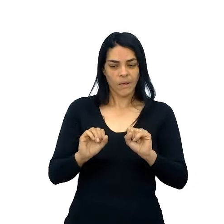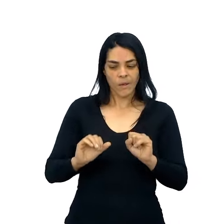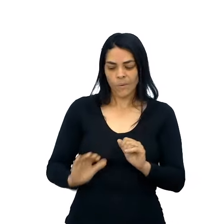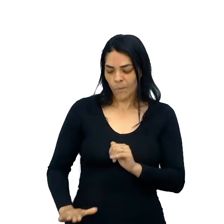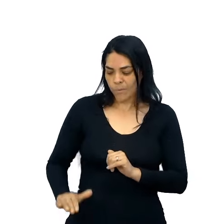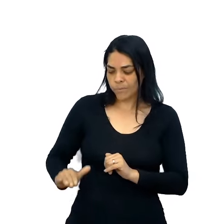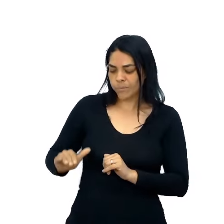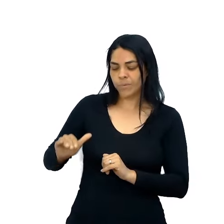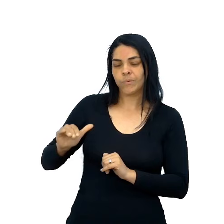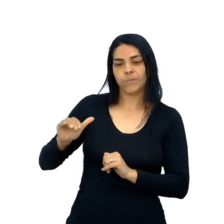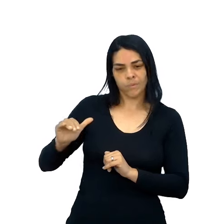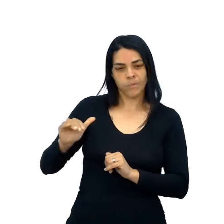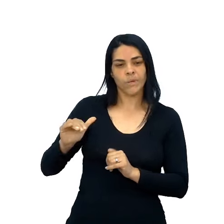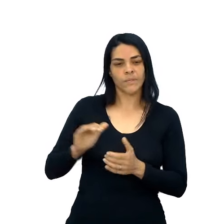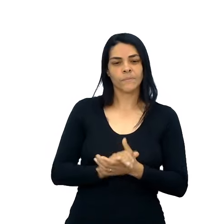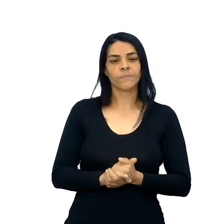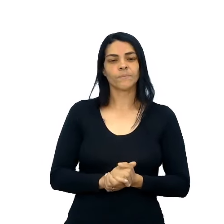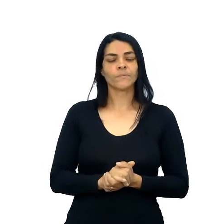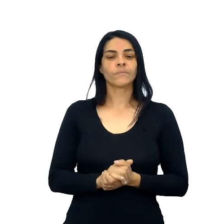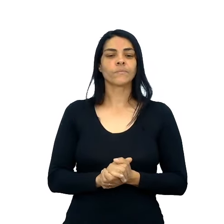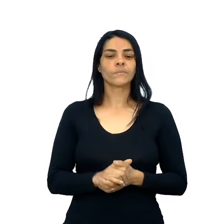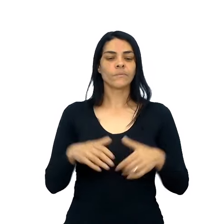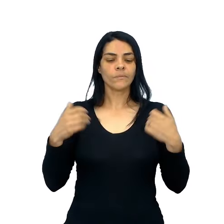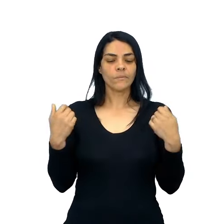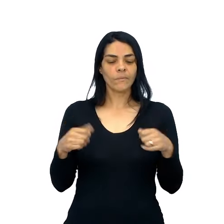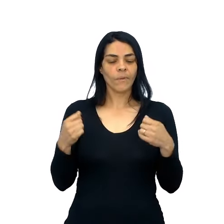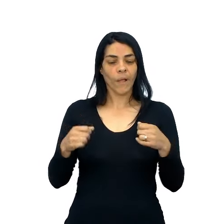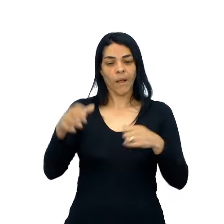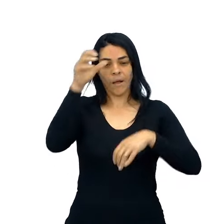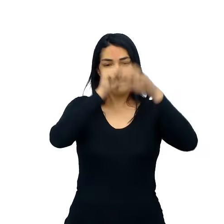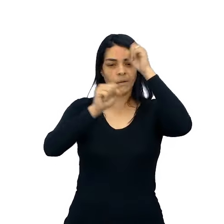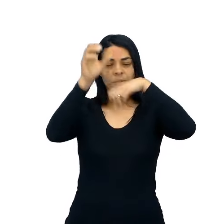os primórdios do surgimento da escrita, existe